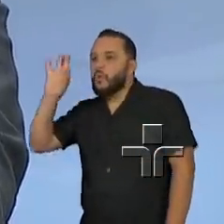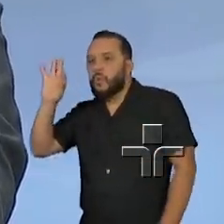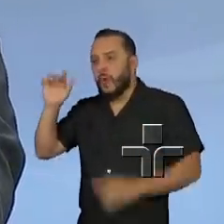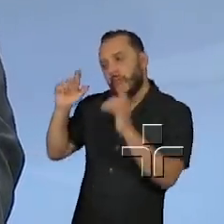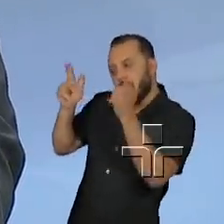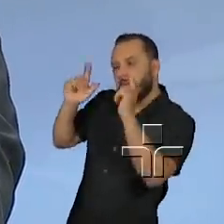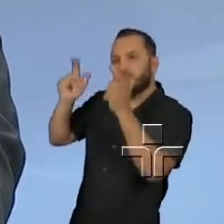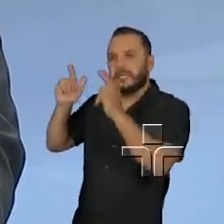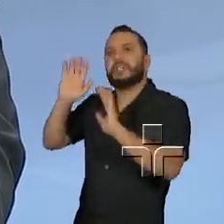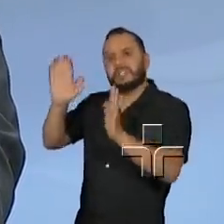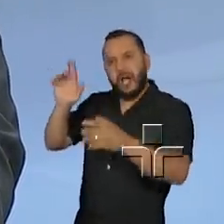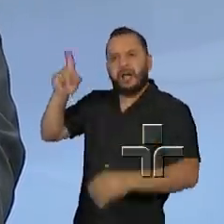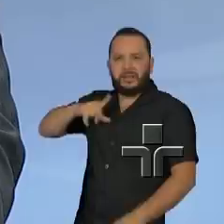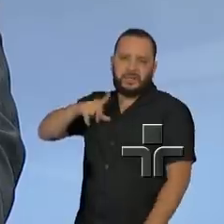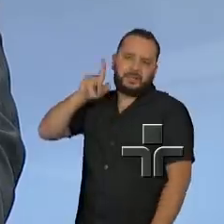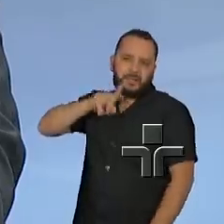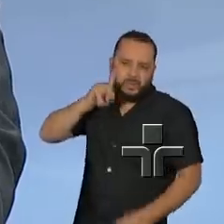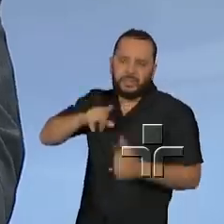Uruguai.